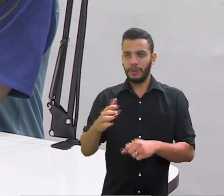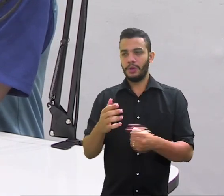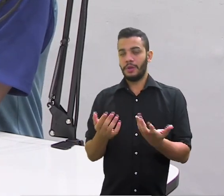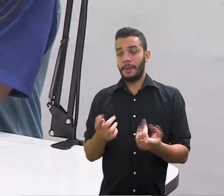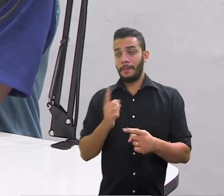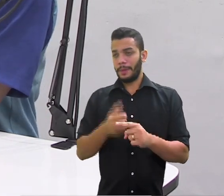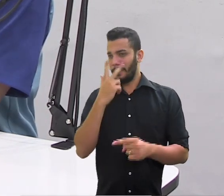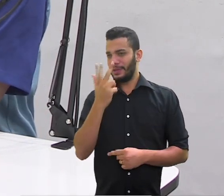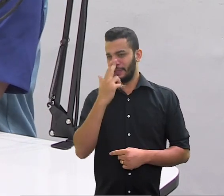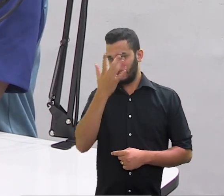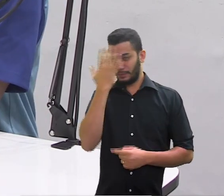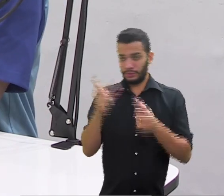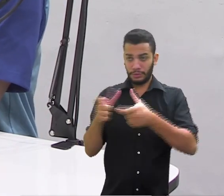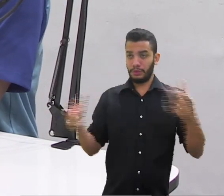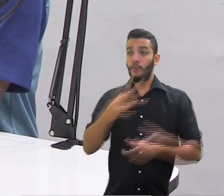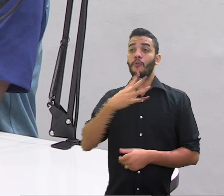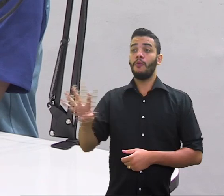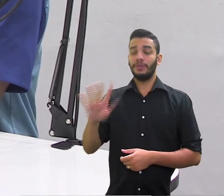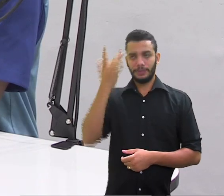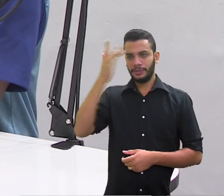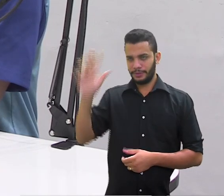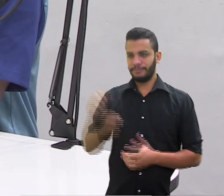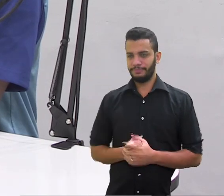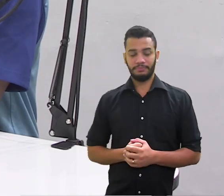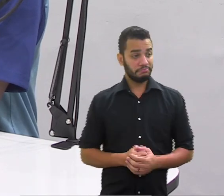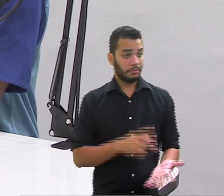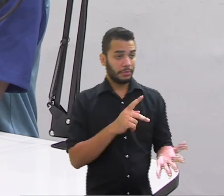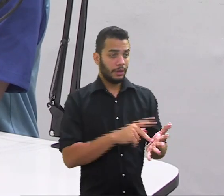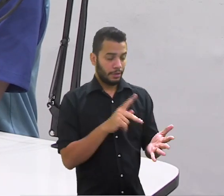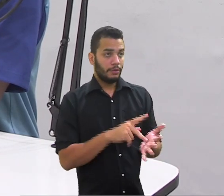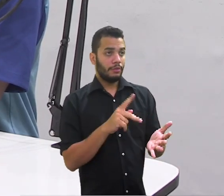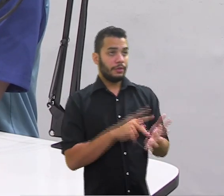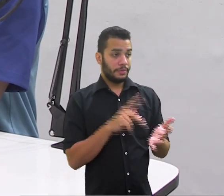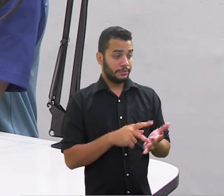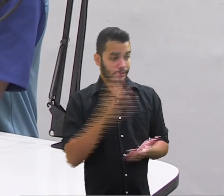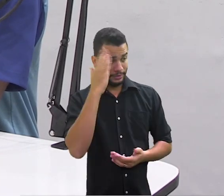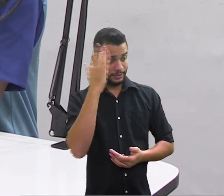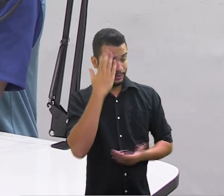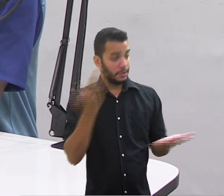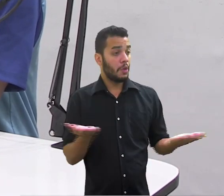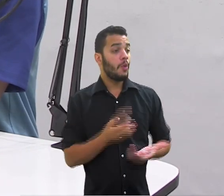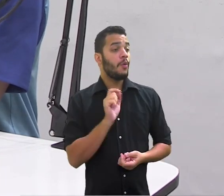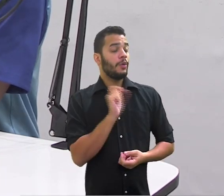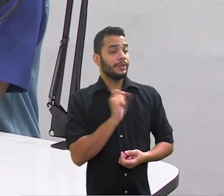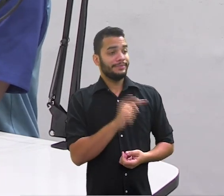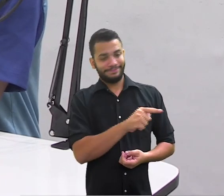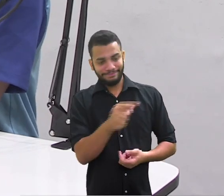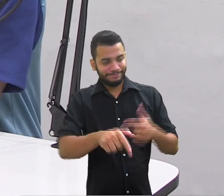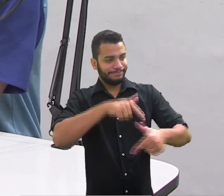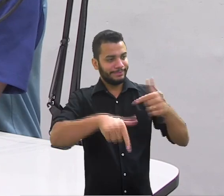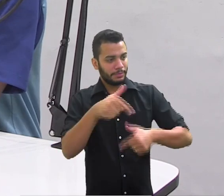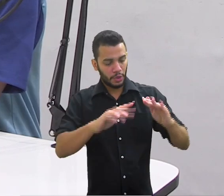conhecem. Sim, aí quando a gente sabe que ele trabalha também dentro de escolas, com alguns trabalhos diferentes, a gente fica até um